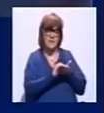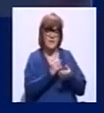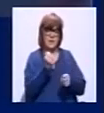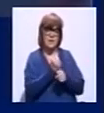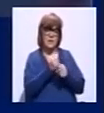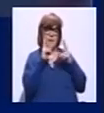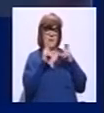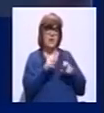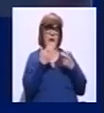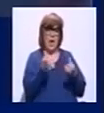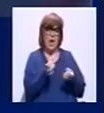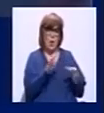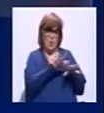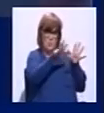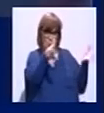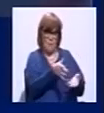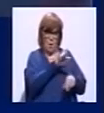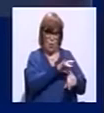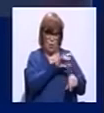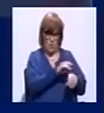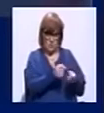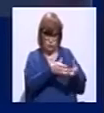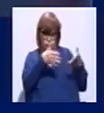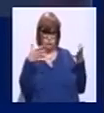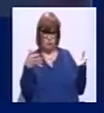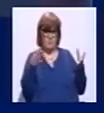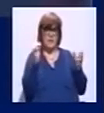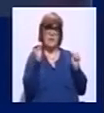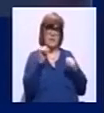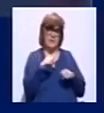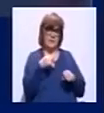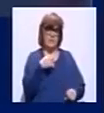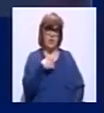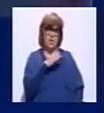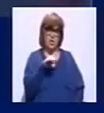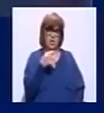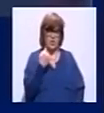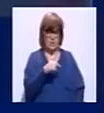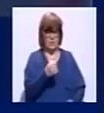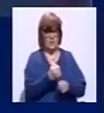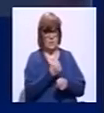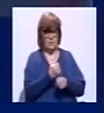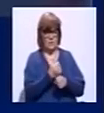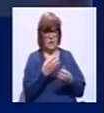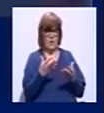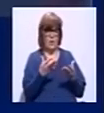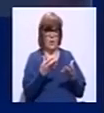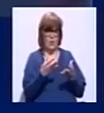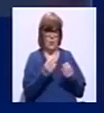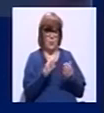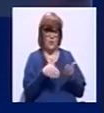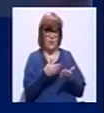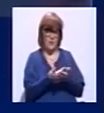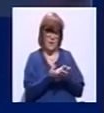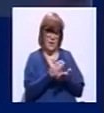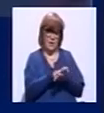focado naquilo que é o combate esta família é sim nós temos trabalhado bastante para dar suporte à